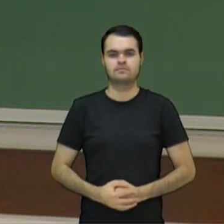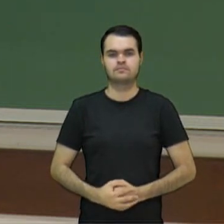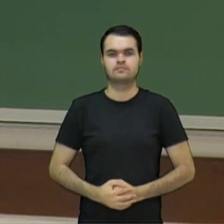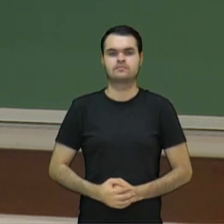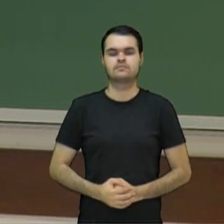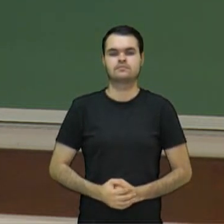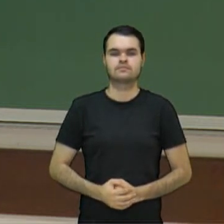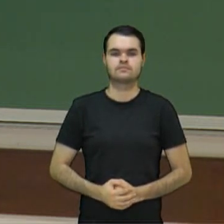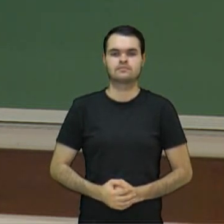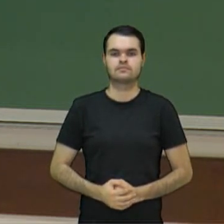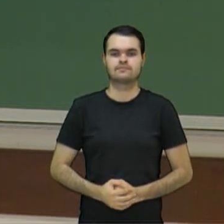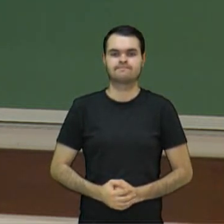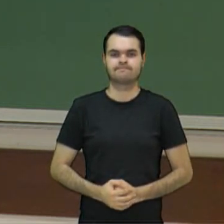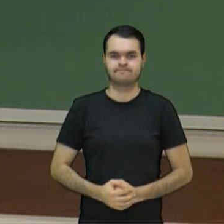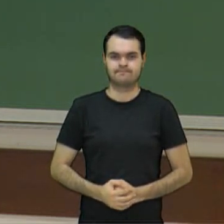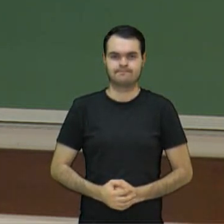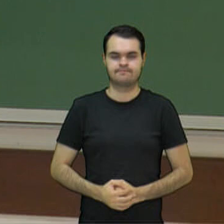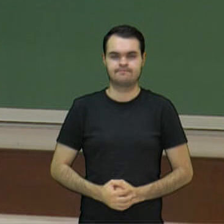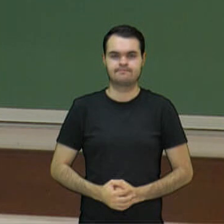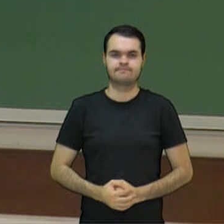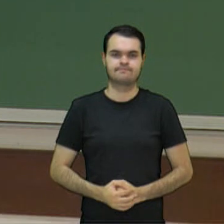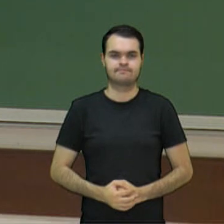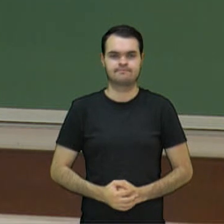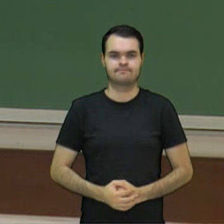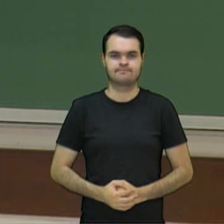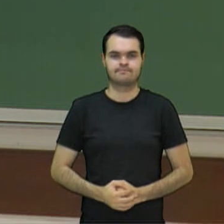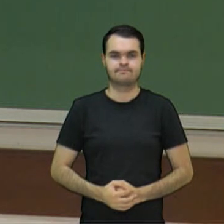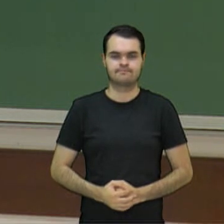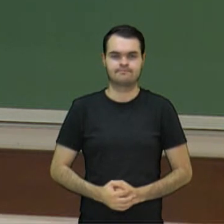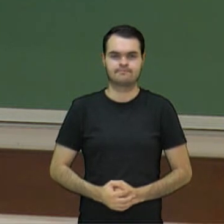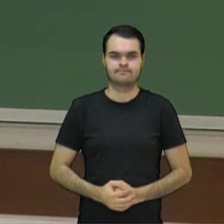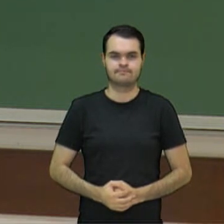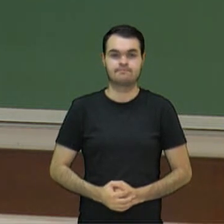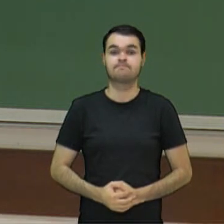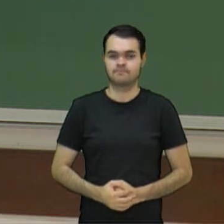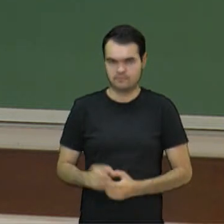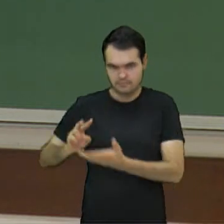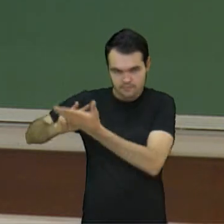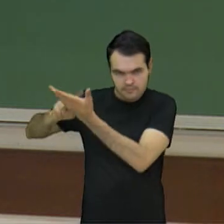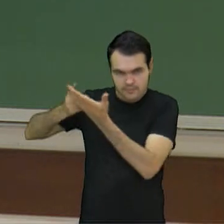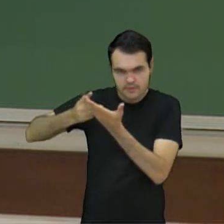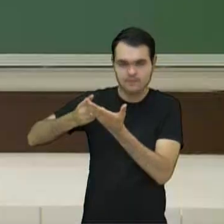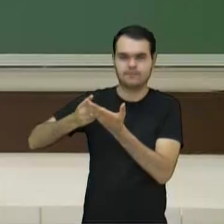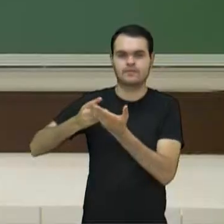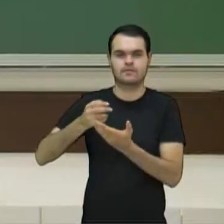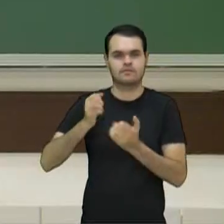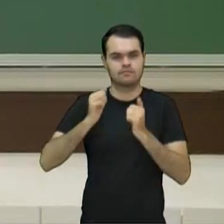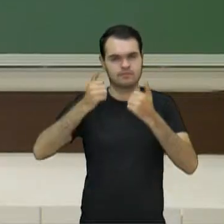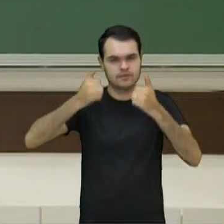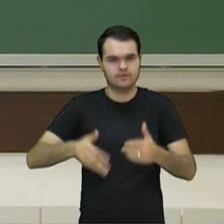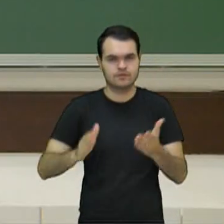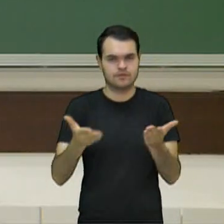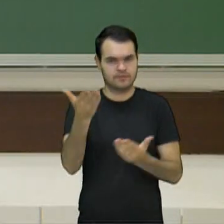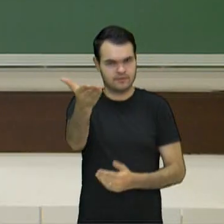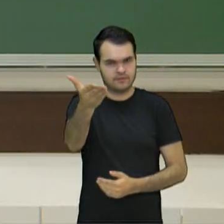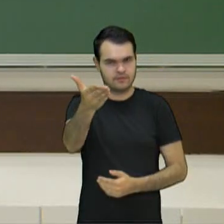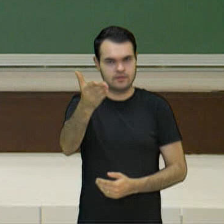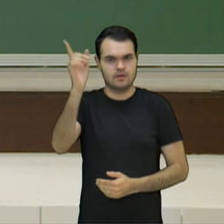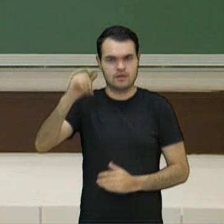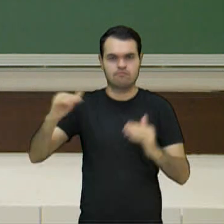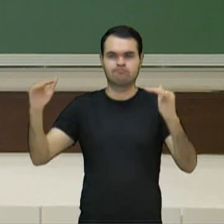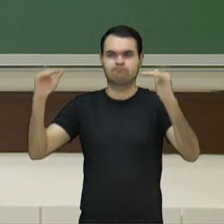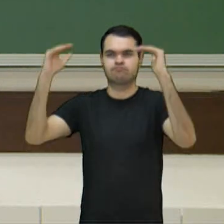she was named the world's healthiest woman singer. Então, como eu já disse para vocês, ela permaneceu no